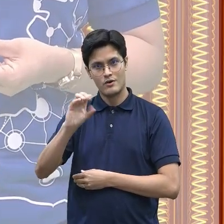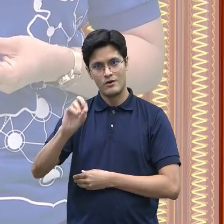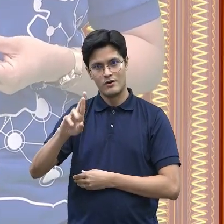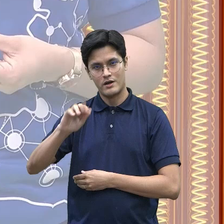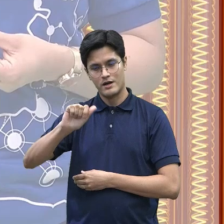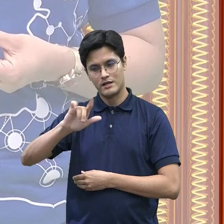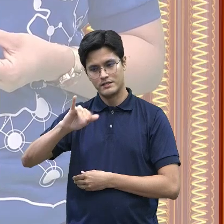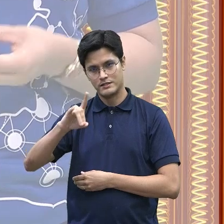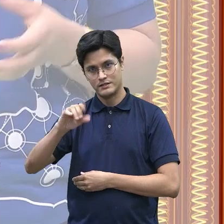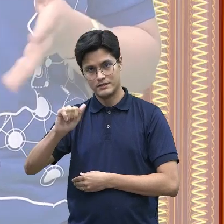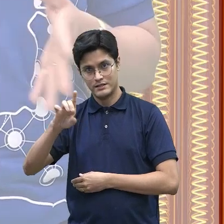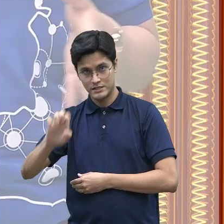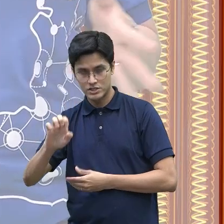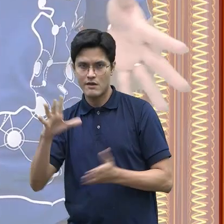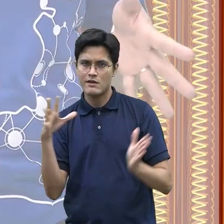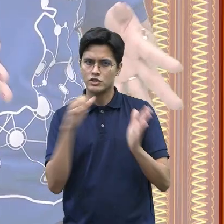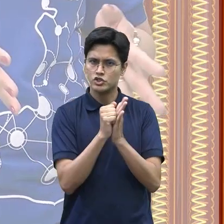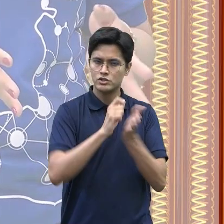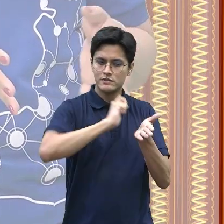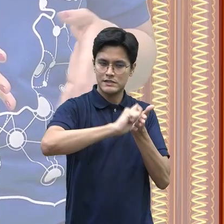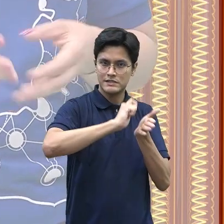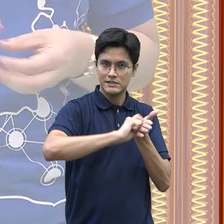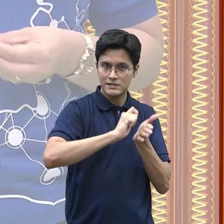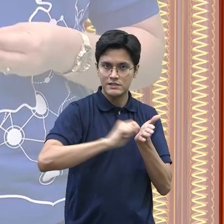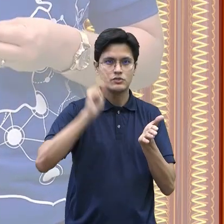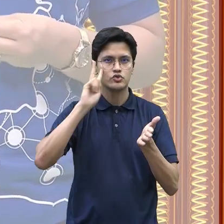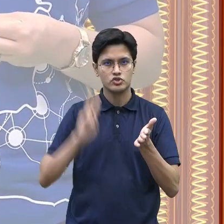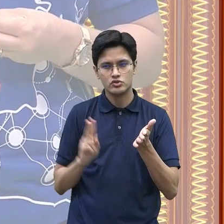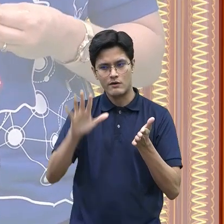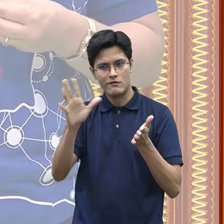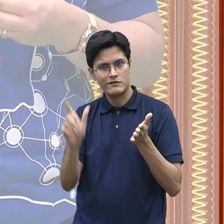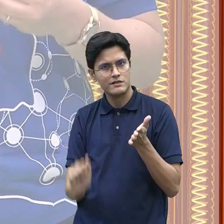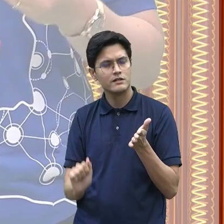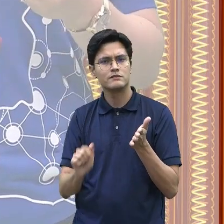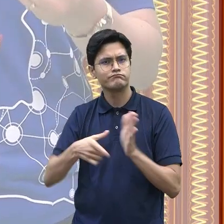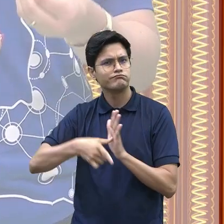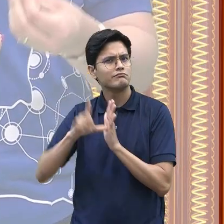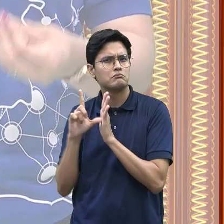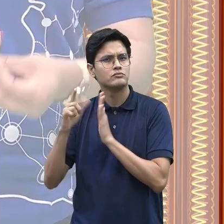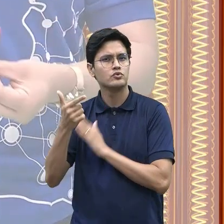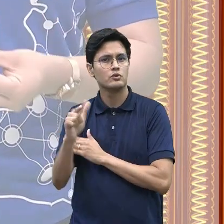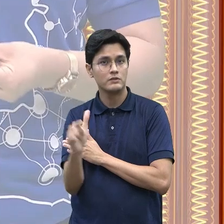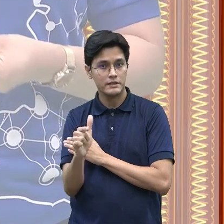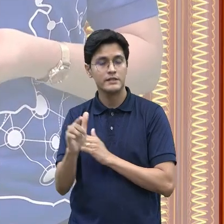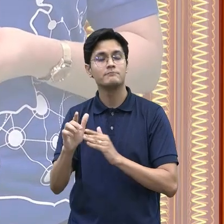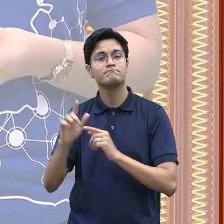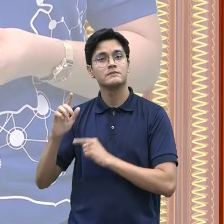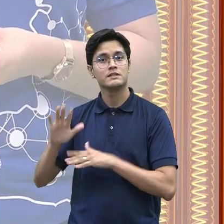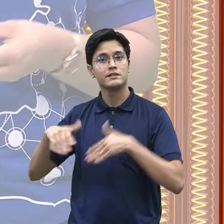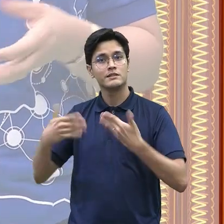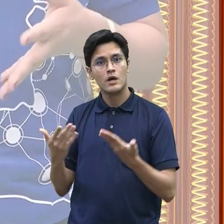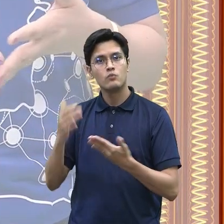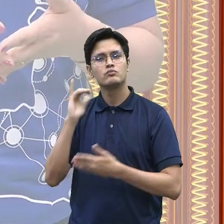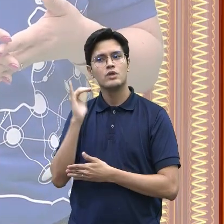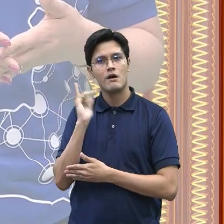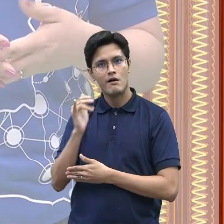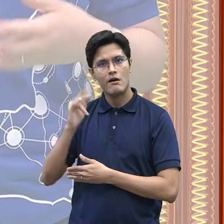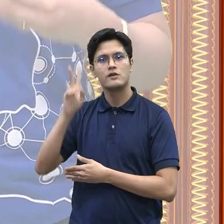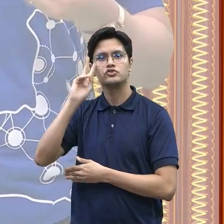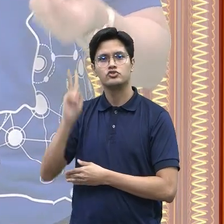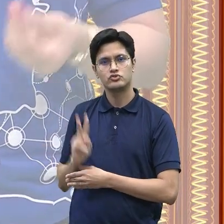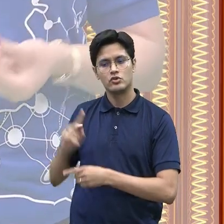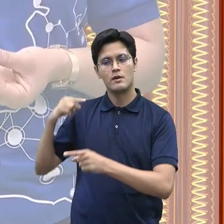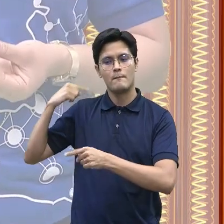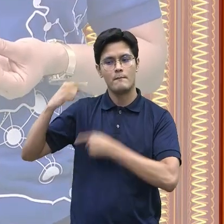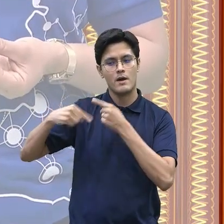registros escritos sobre a história africana. E a história ela é passada de geração a geração através